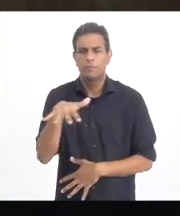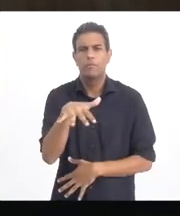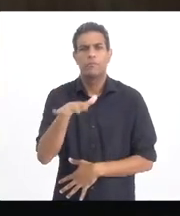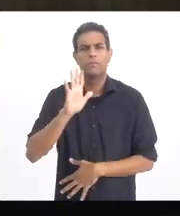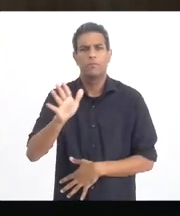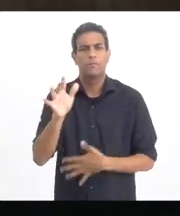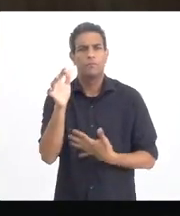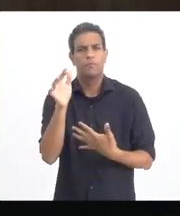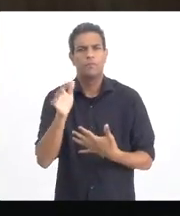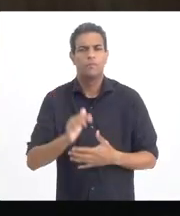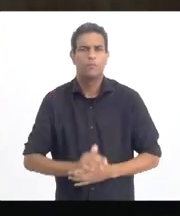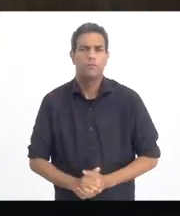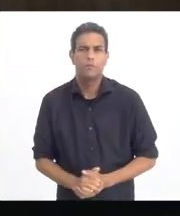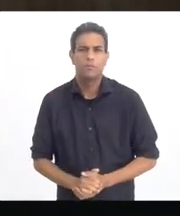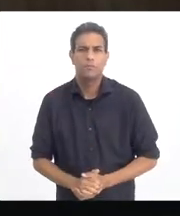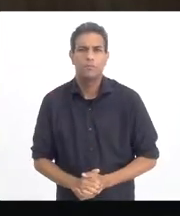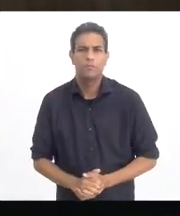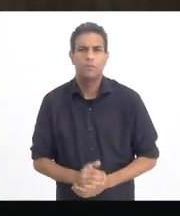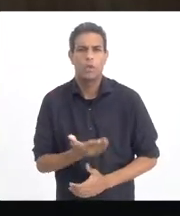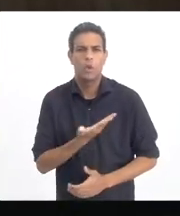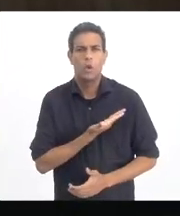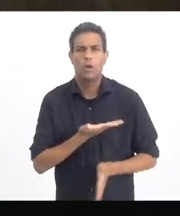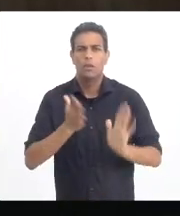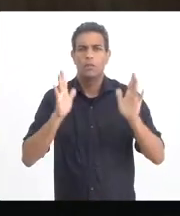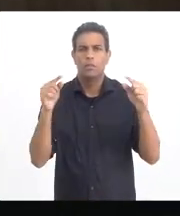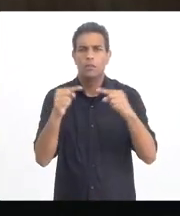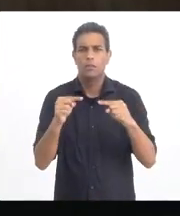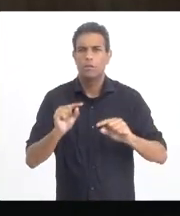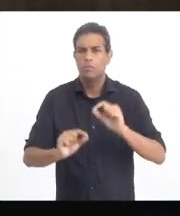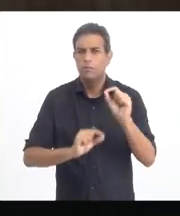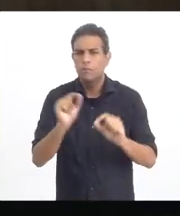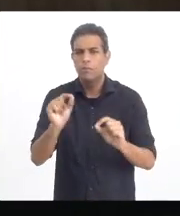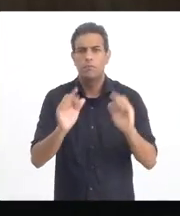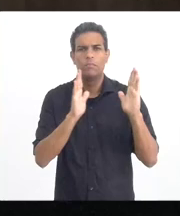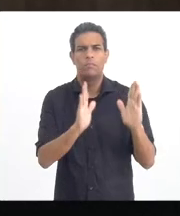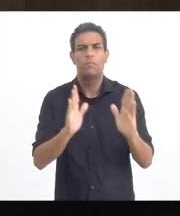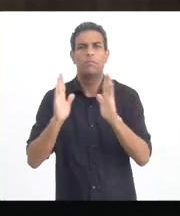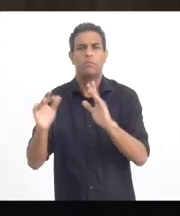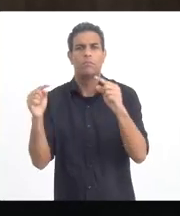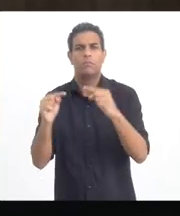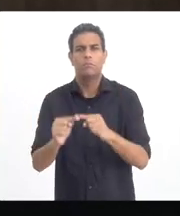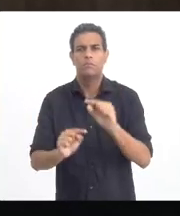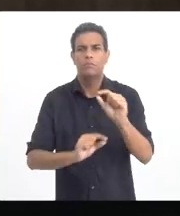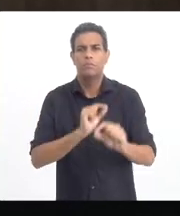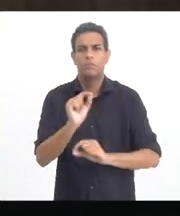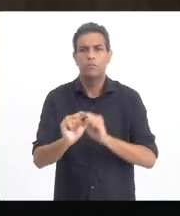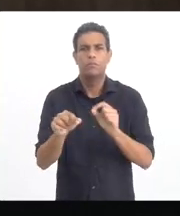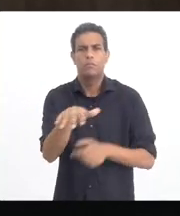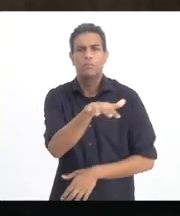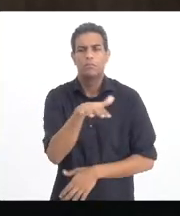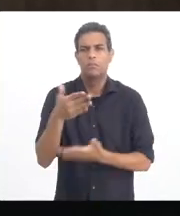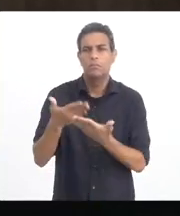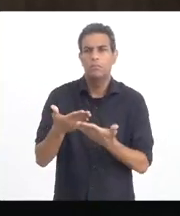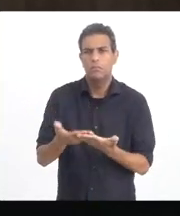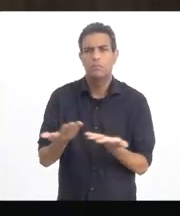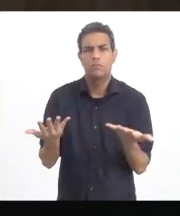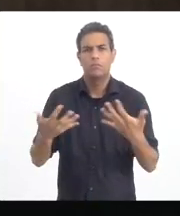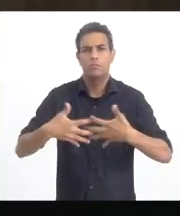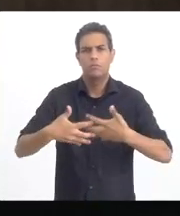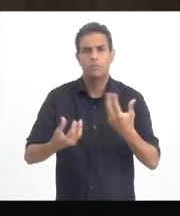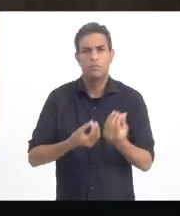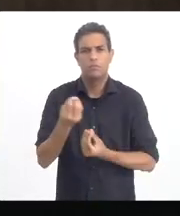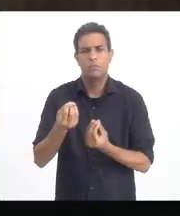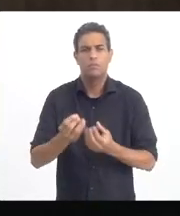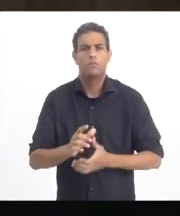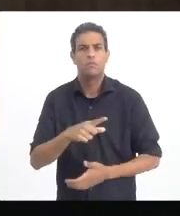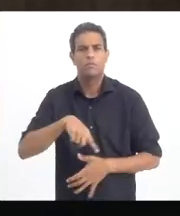pelo colega anterior, sobre a forma como é feito o desconto, realmente eu